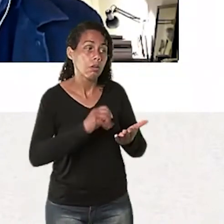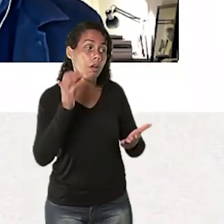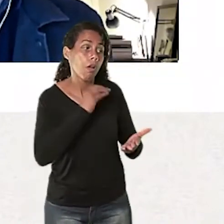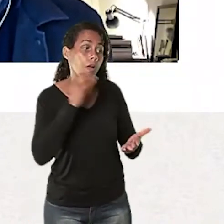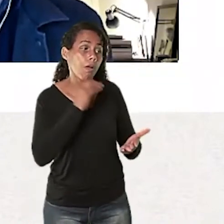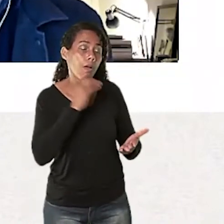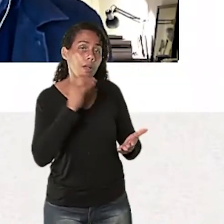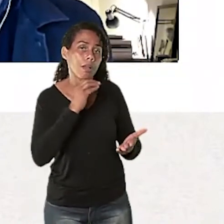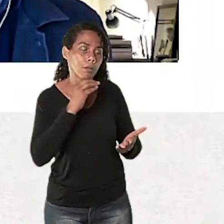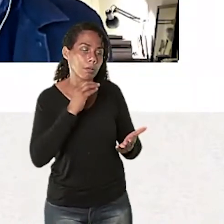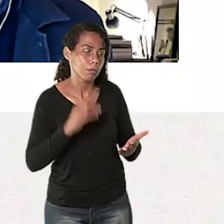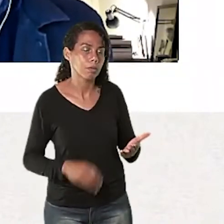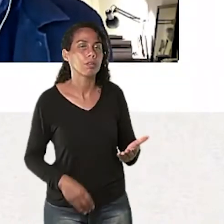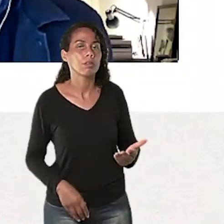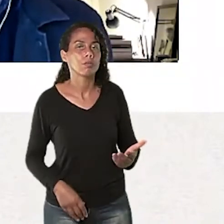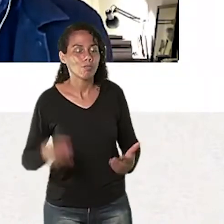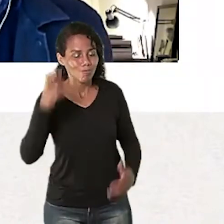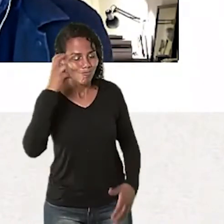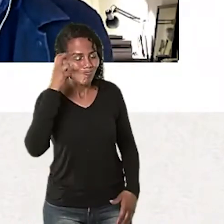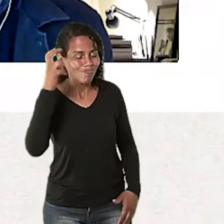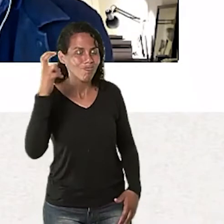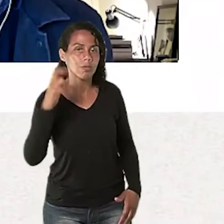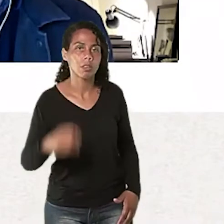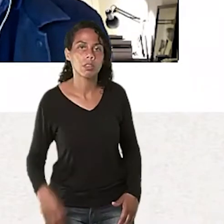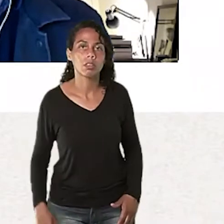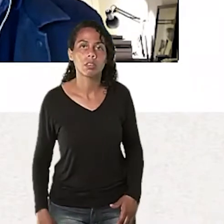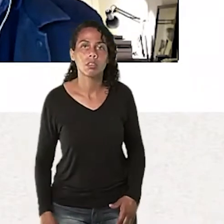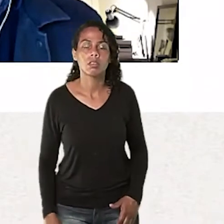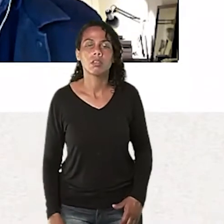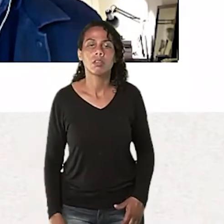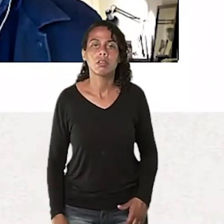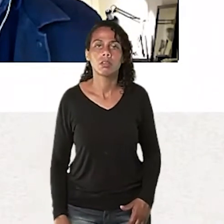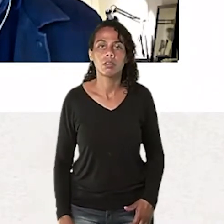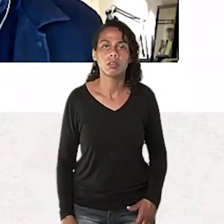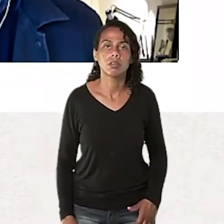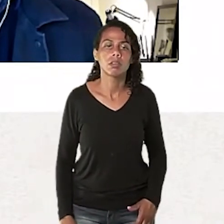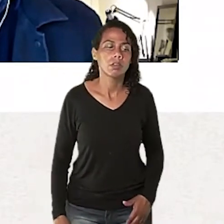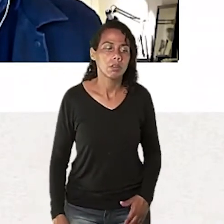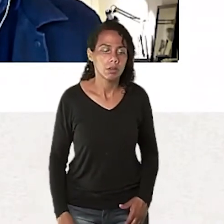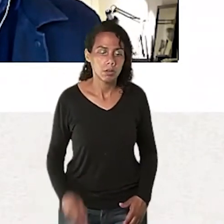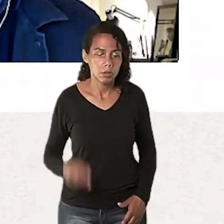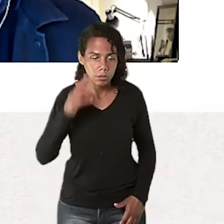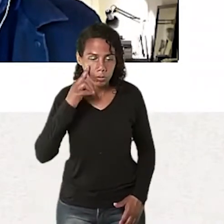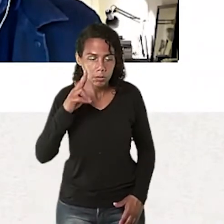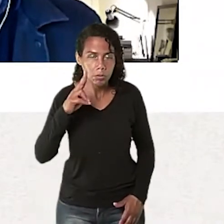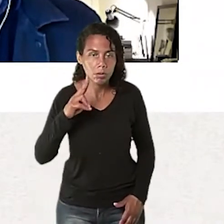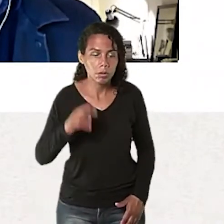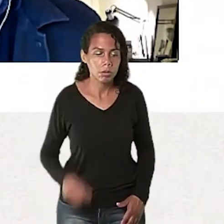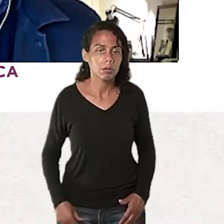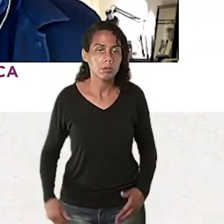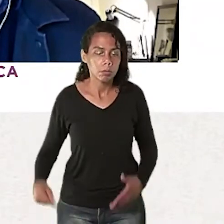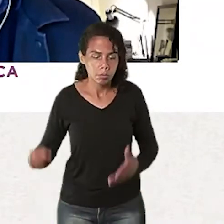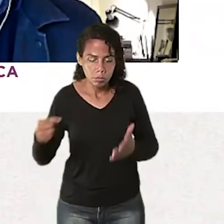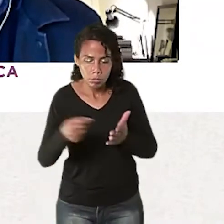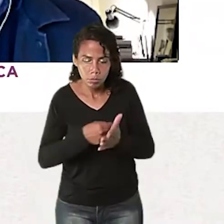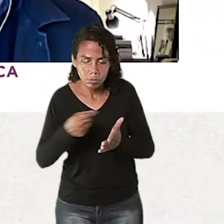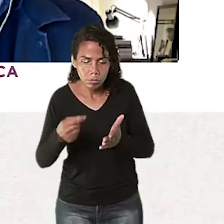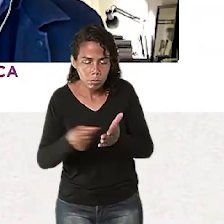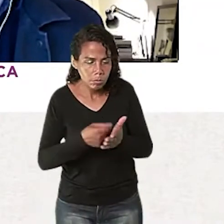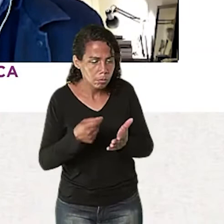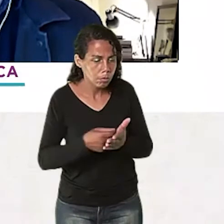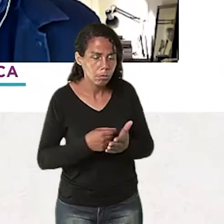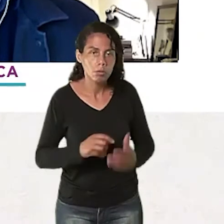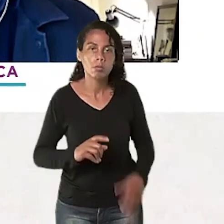É bem isso. Deixa eu ver se tem mais perguntas aqui. Não, então vamos